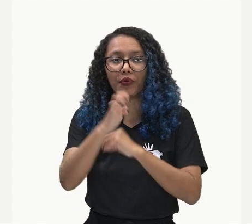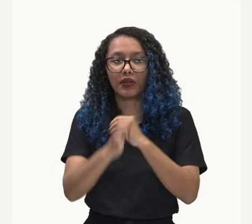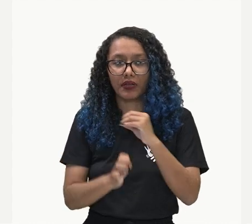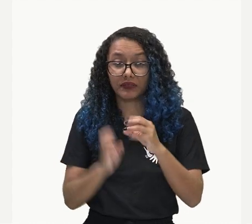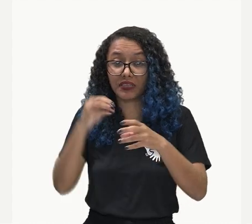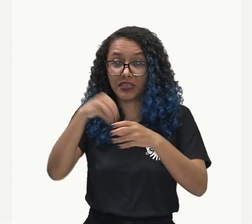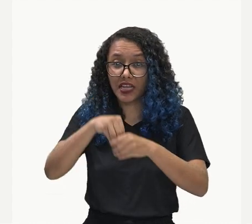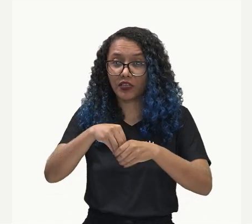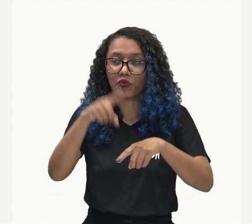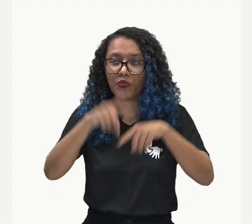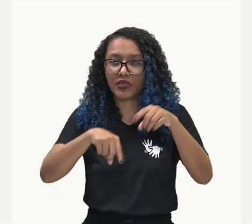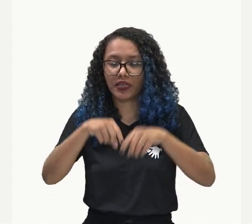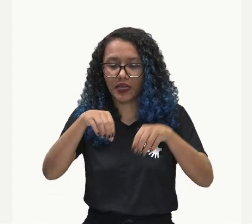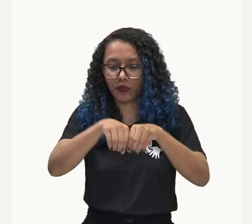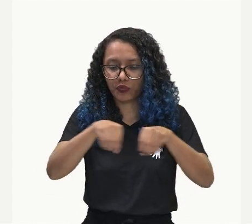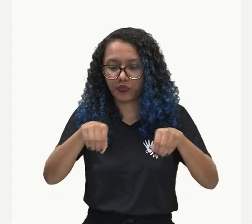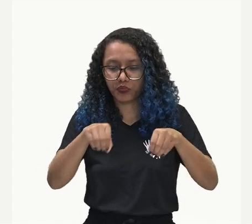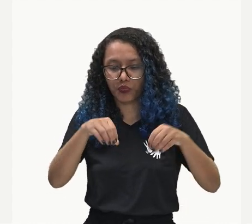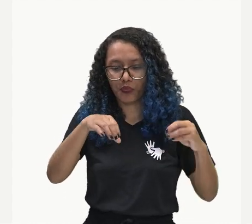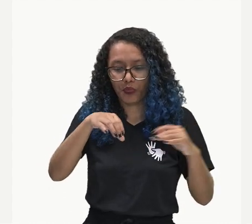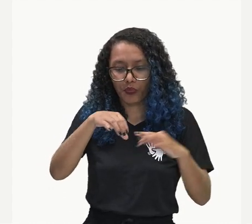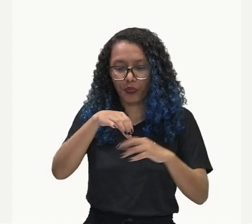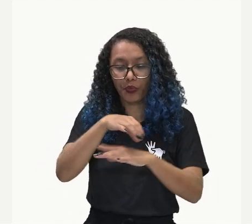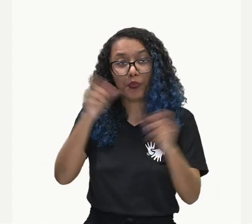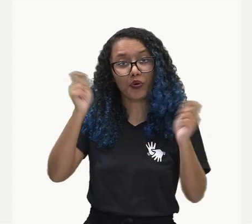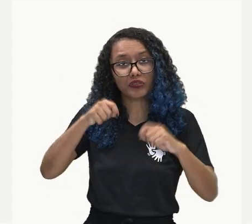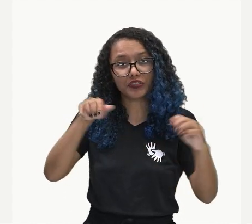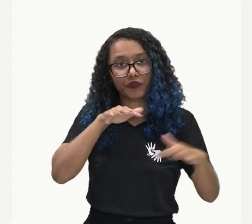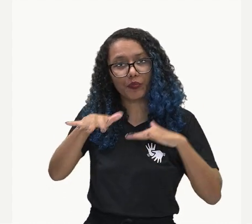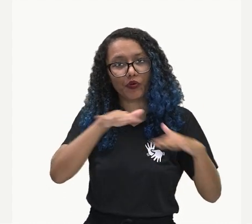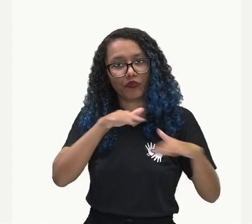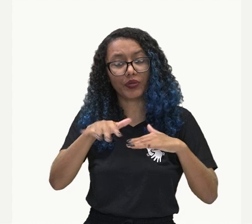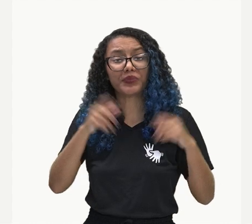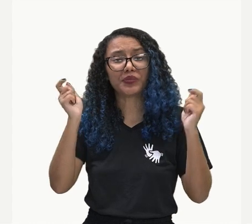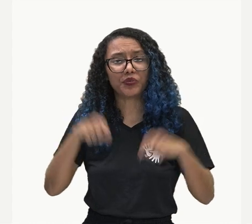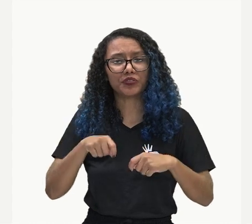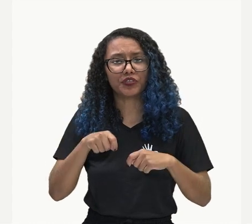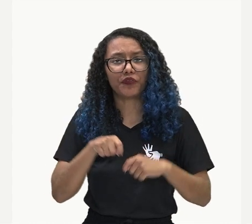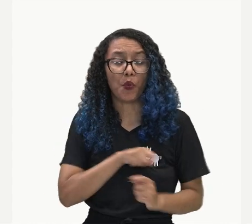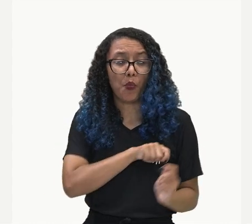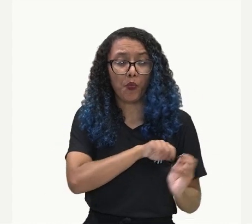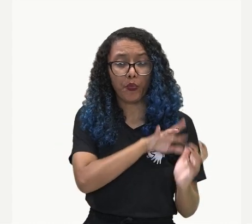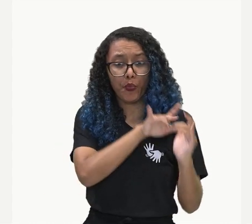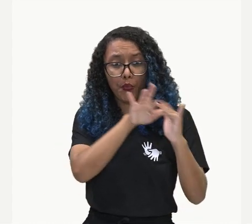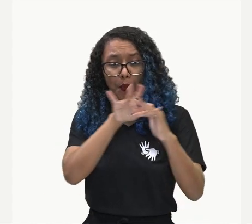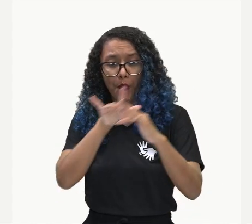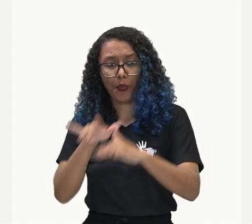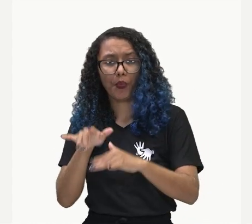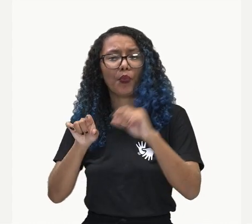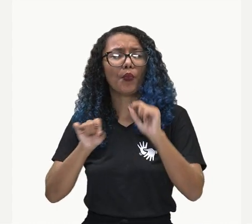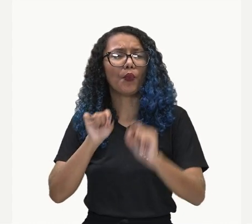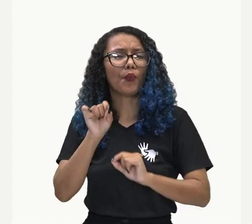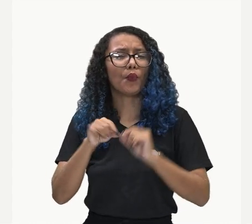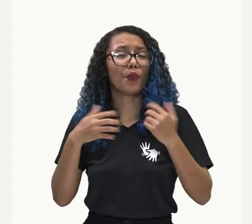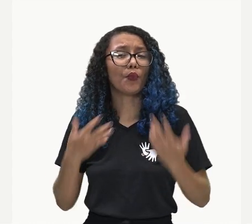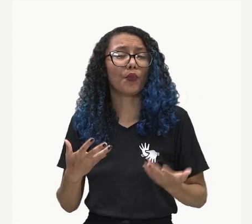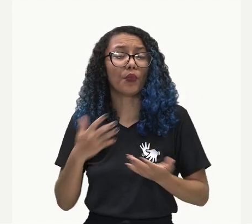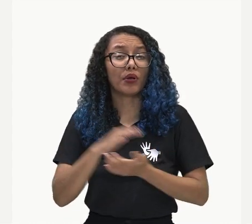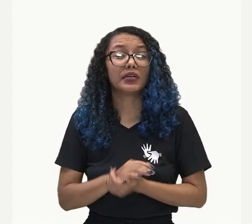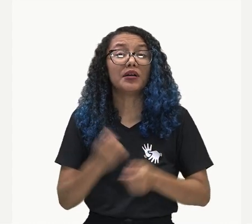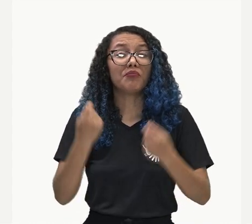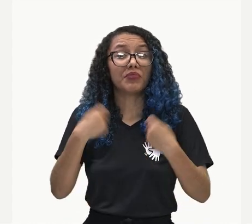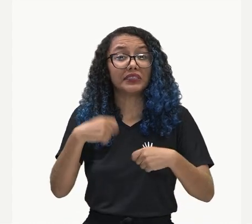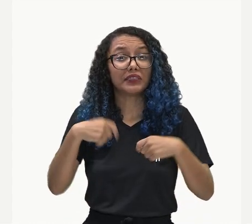condutor, certo? Então, para que o elétron se mova de uma posição para outra, é necessário que haja